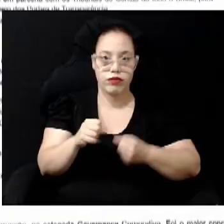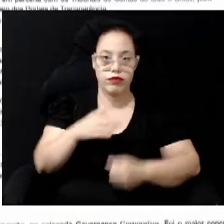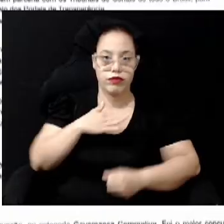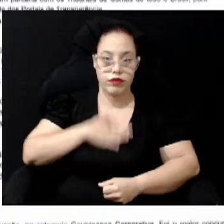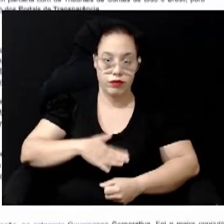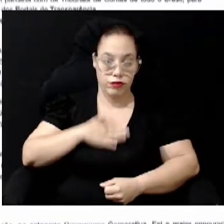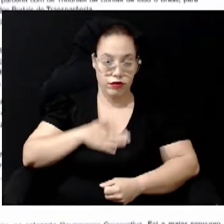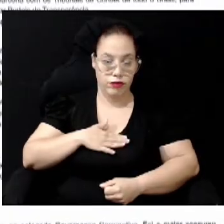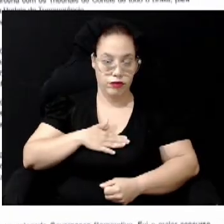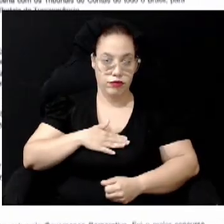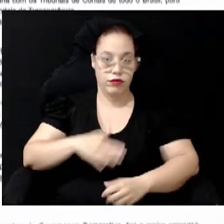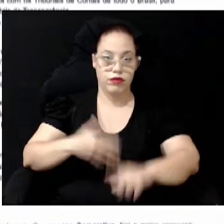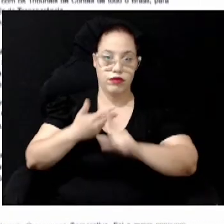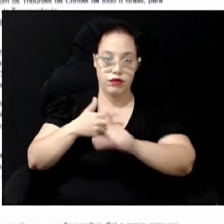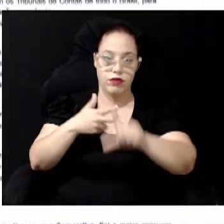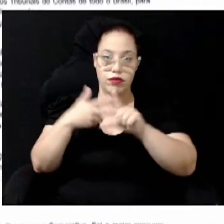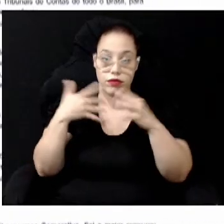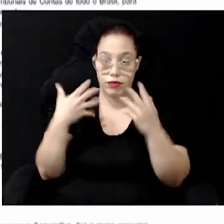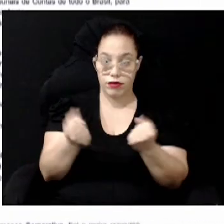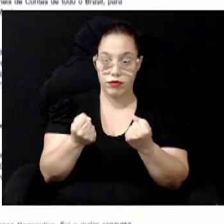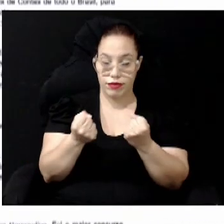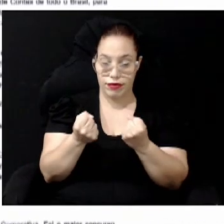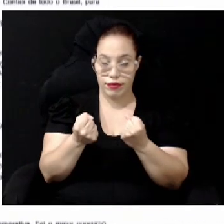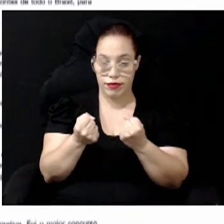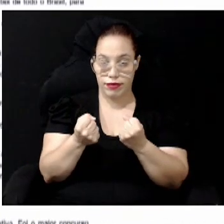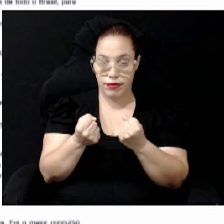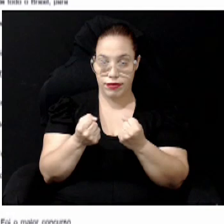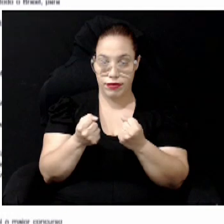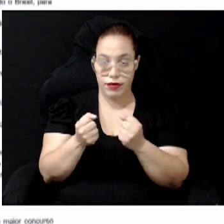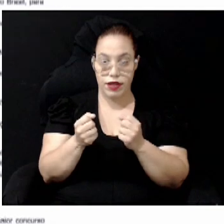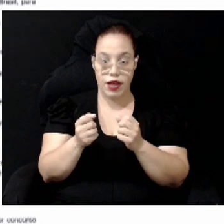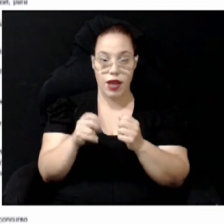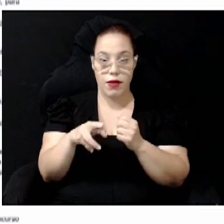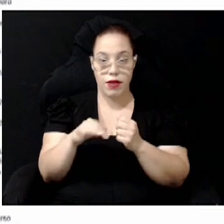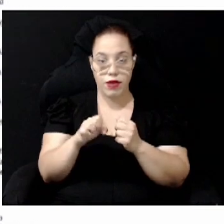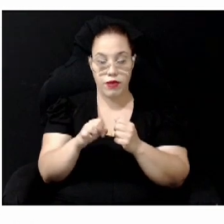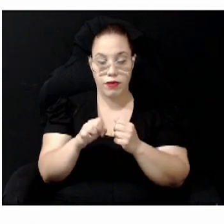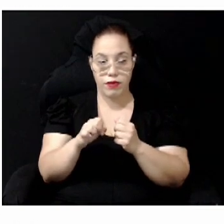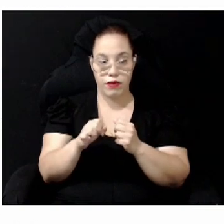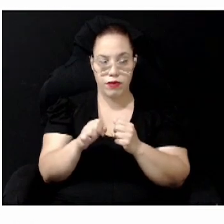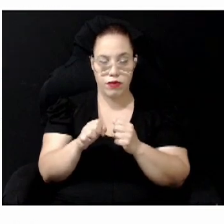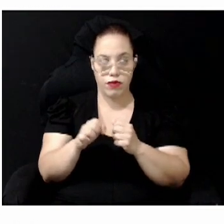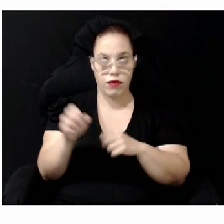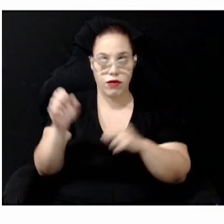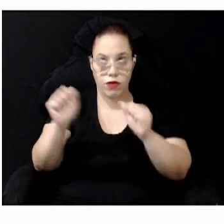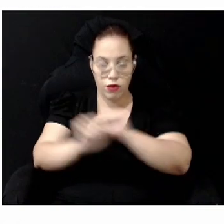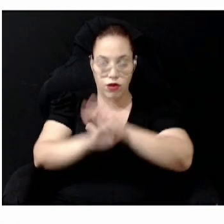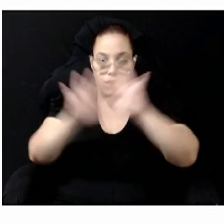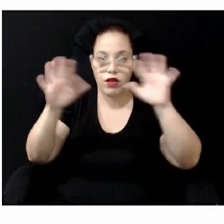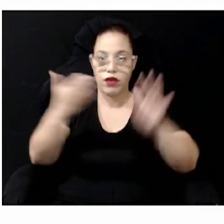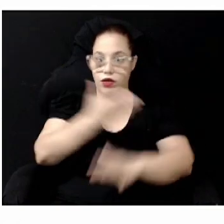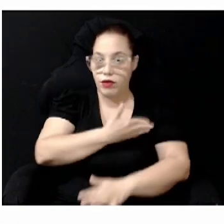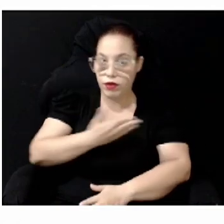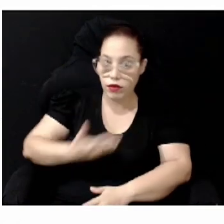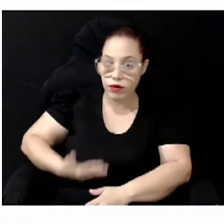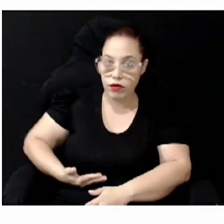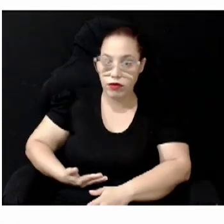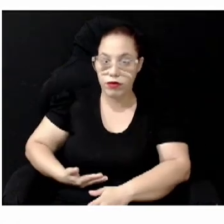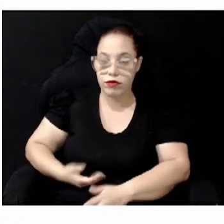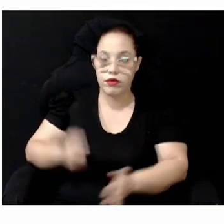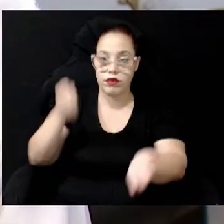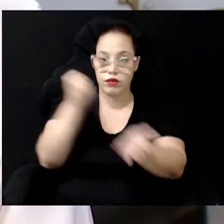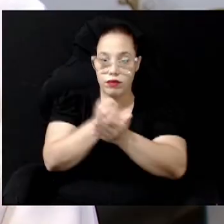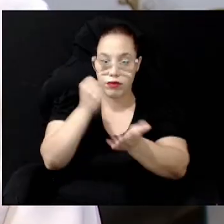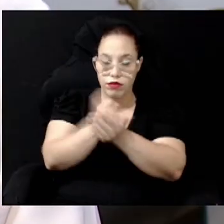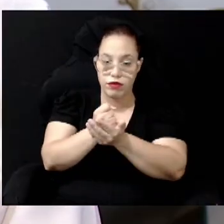Legislativa conquistou a categoria Diamante no Programa Nacional de Transparência Pública, validada pelo Tribunal de Contas de